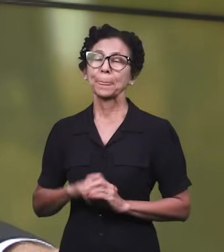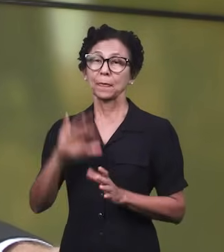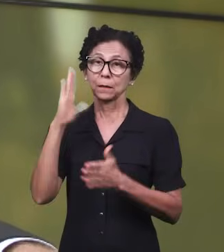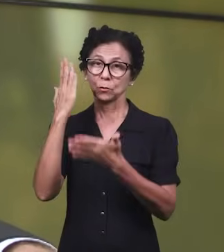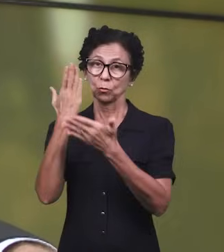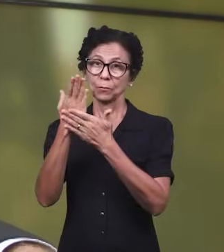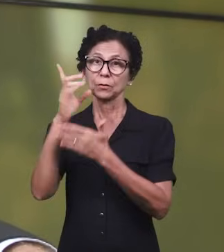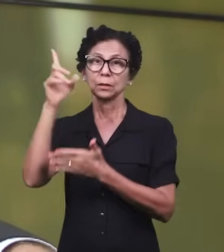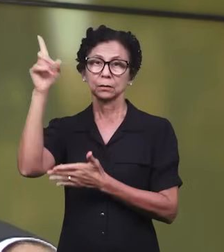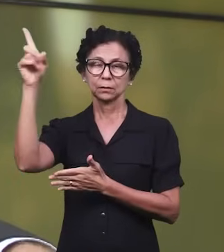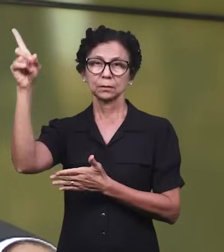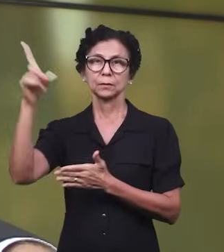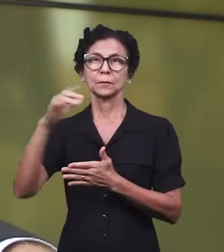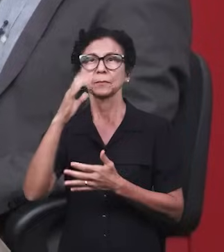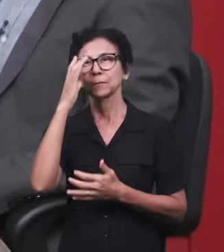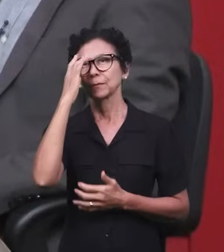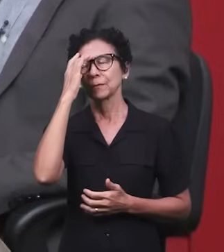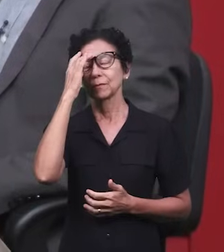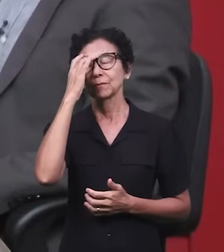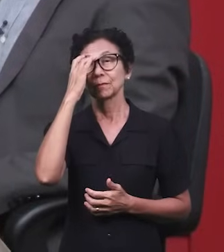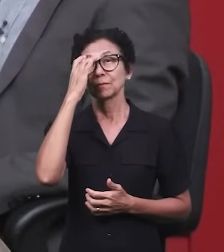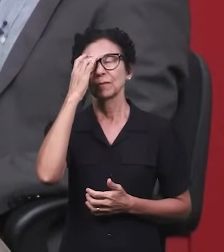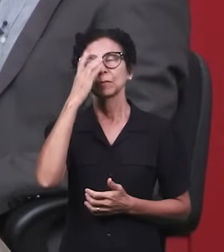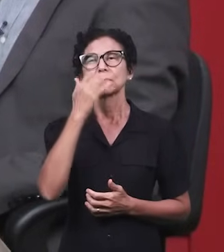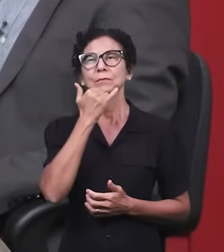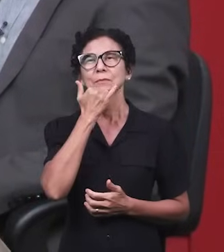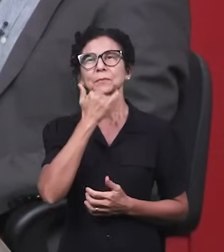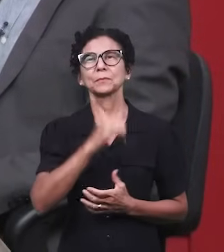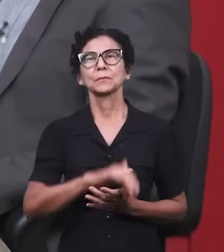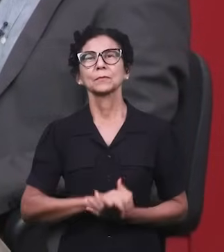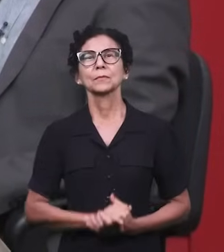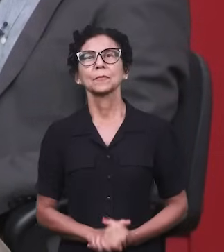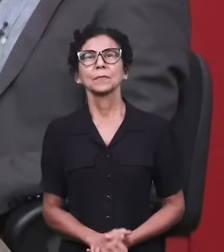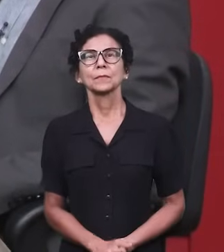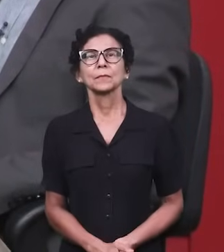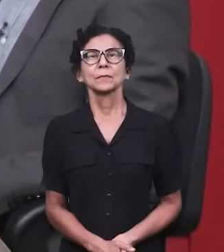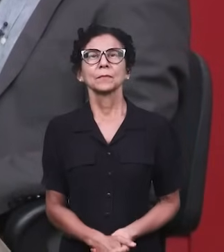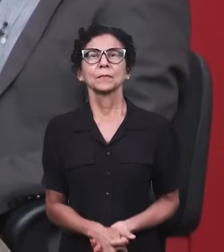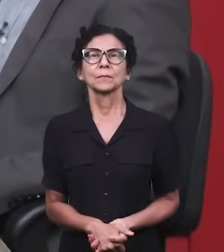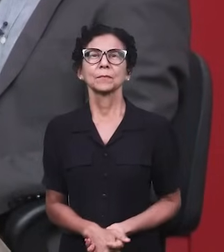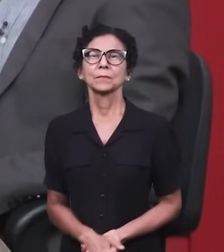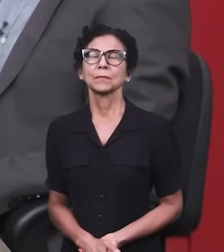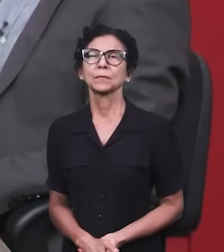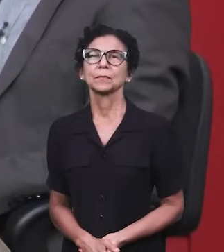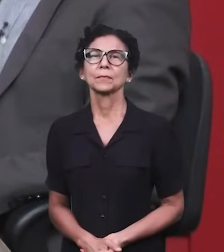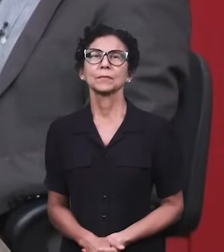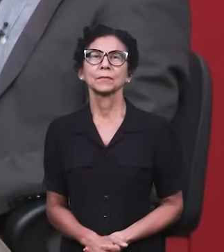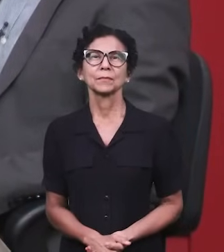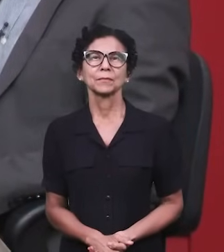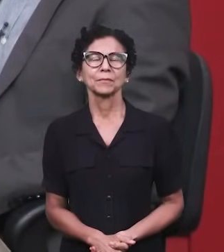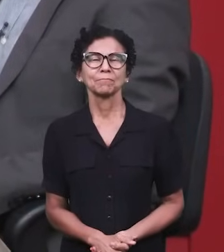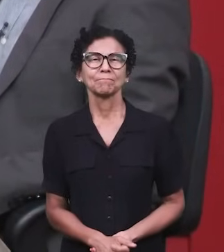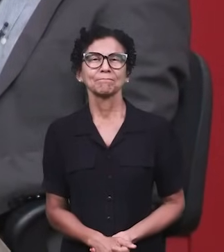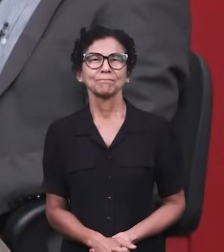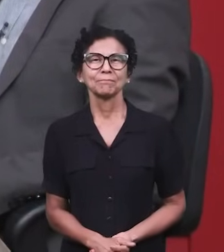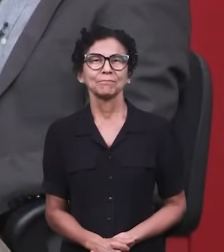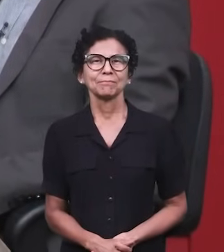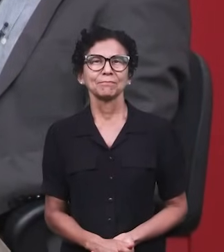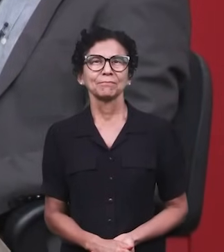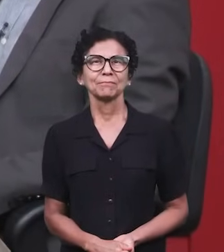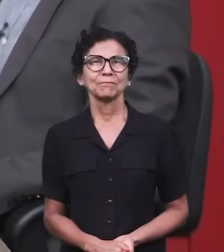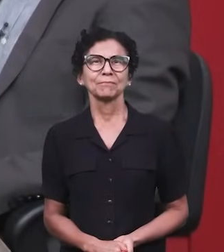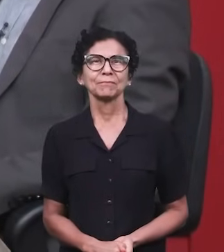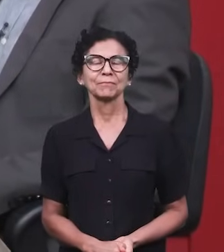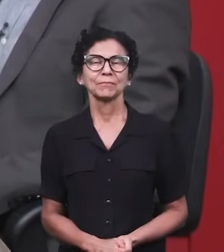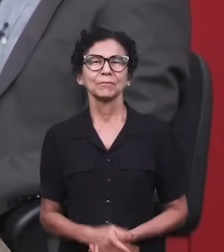esperam no Senhor. Ela vai poder testemunhar como Ana, né? Por esse menino orando. É verdade. E o texto, já que nós estamos chegando ao fim,